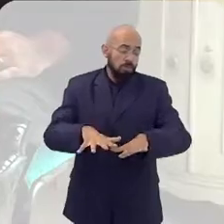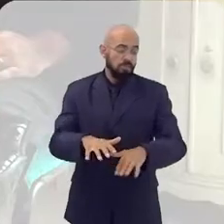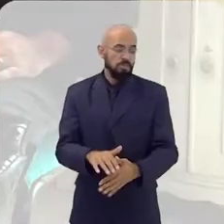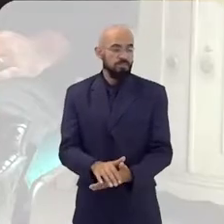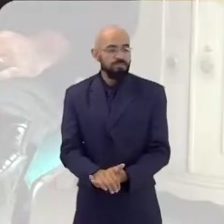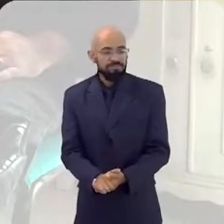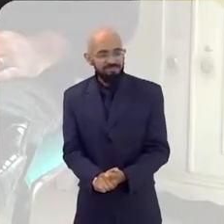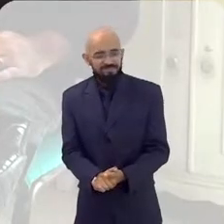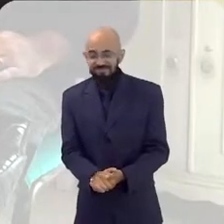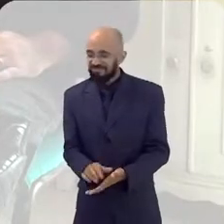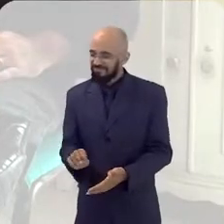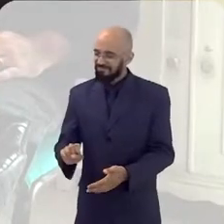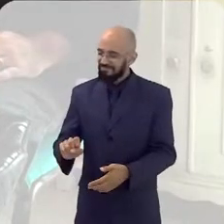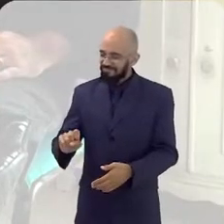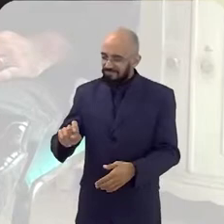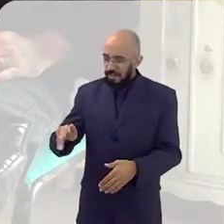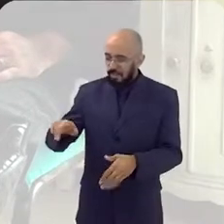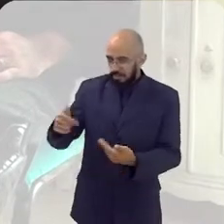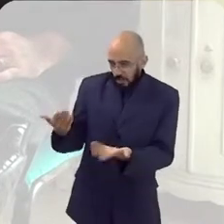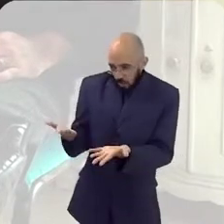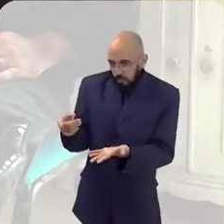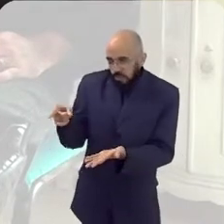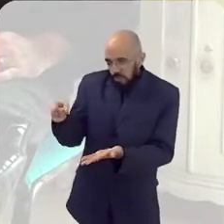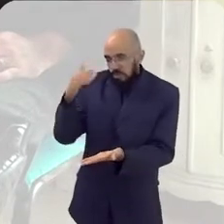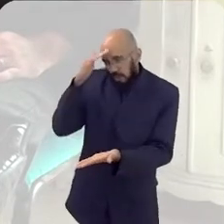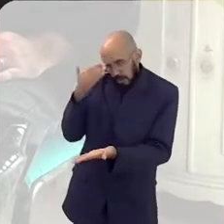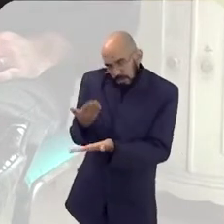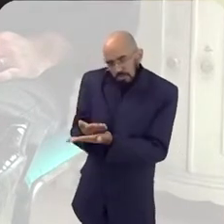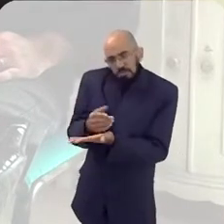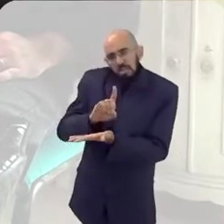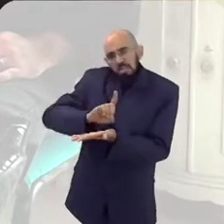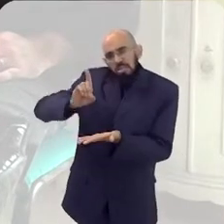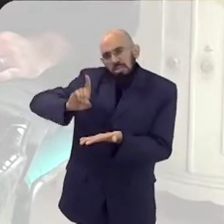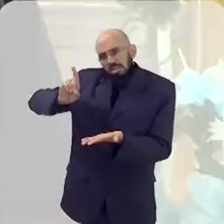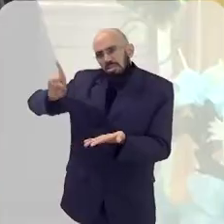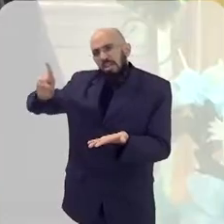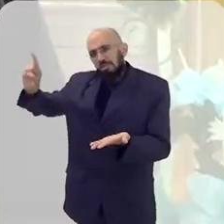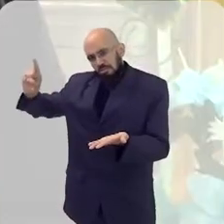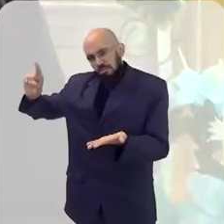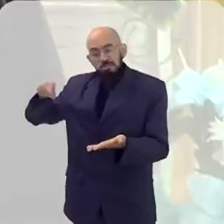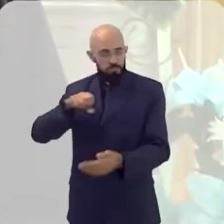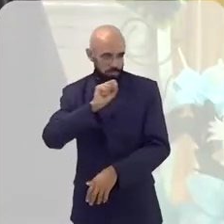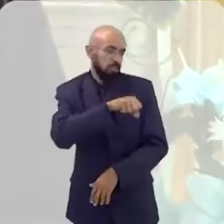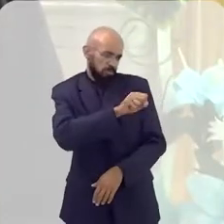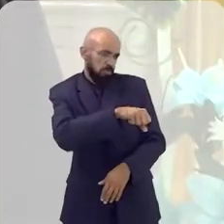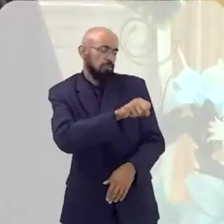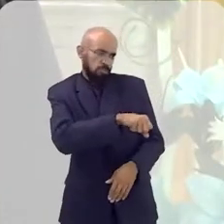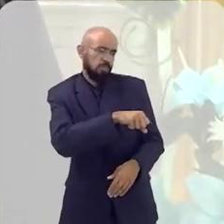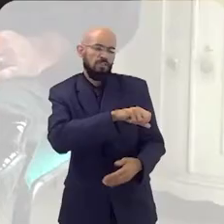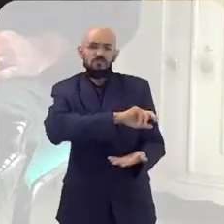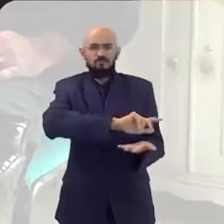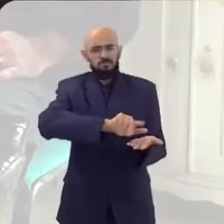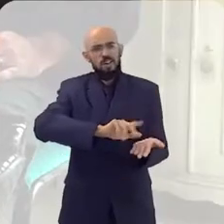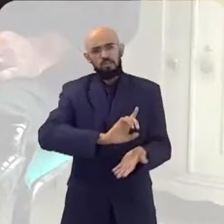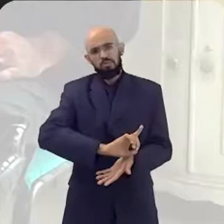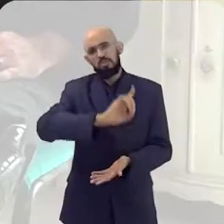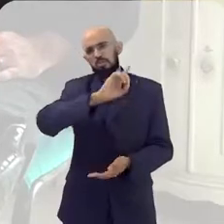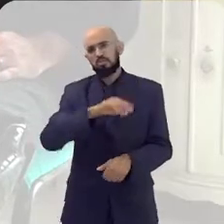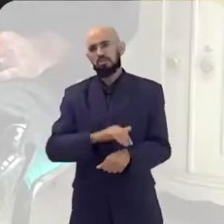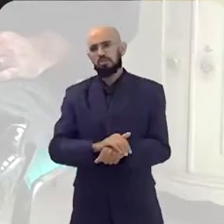isso. Certo. Então vocês acreditam em mais de um Deus. Sim, a crença é politeísta.